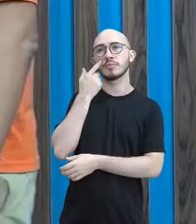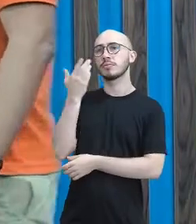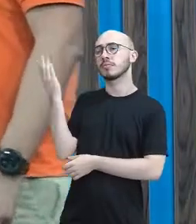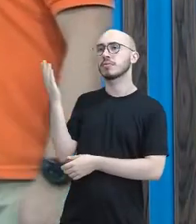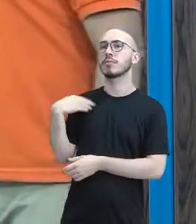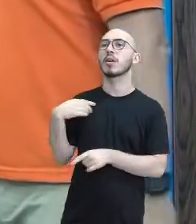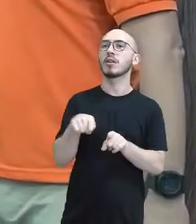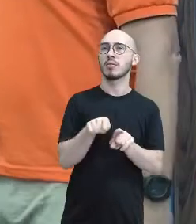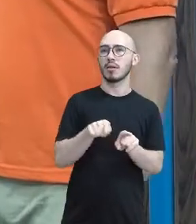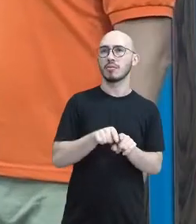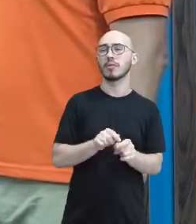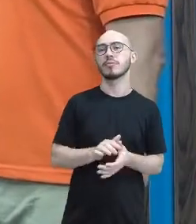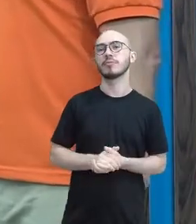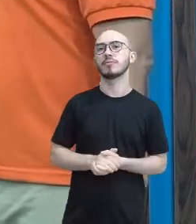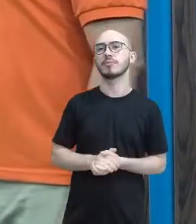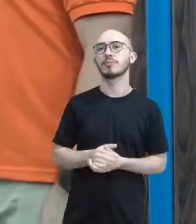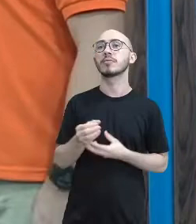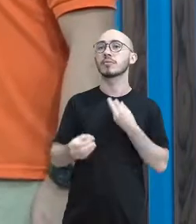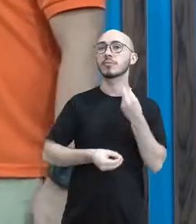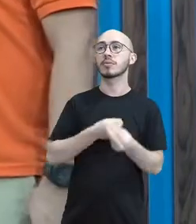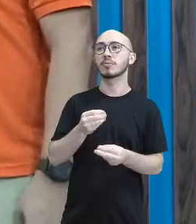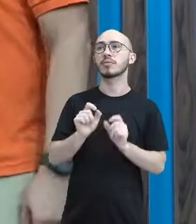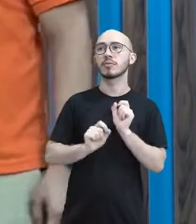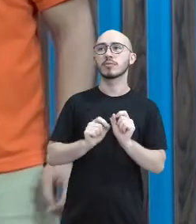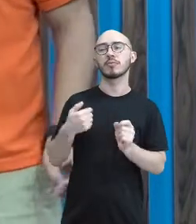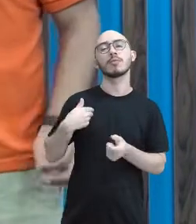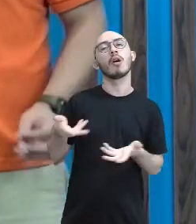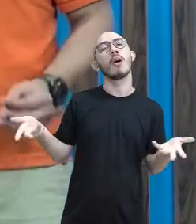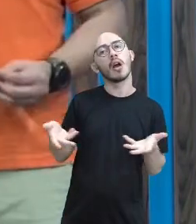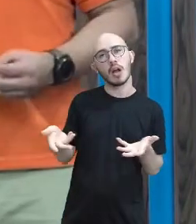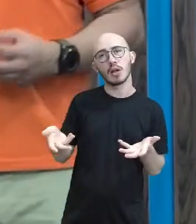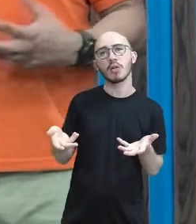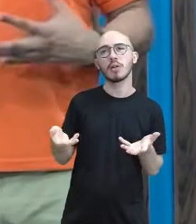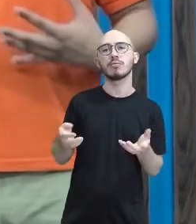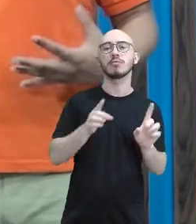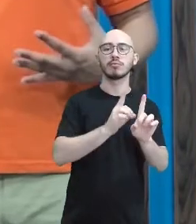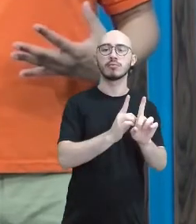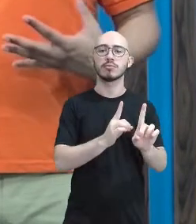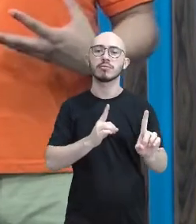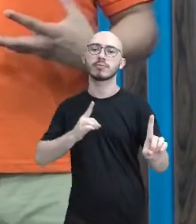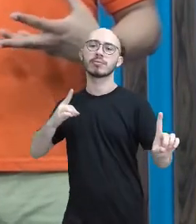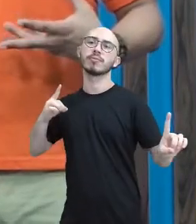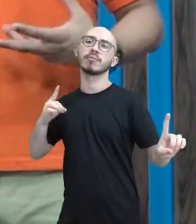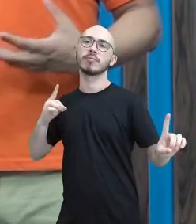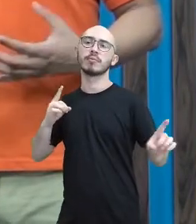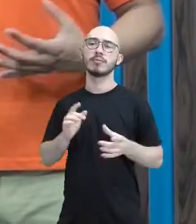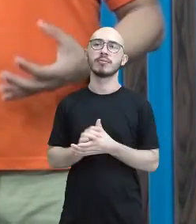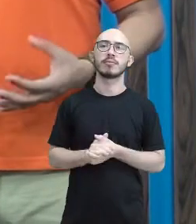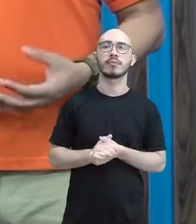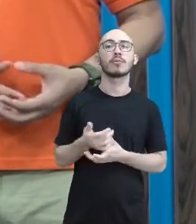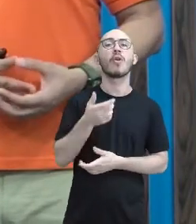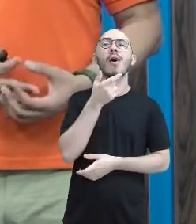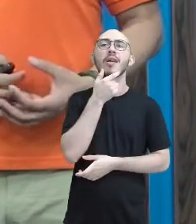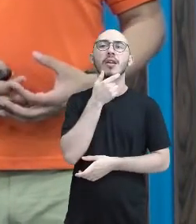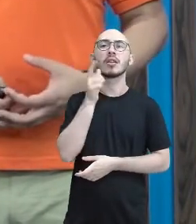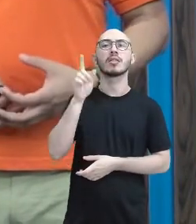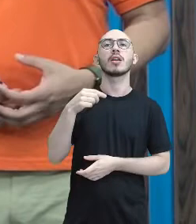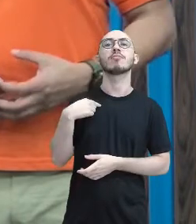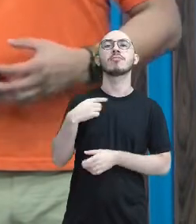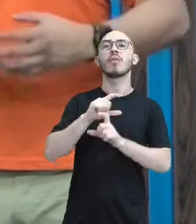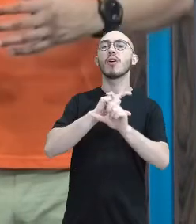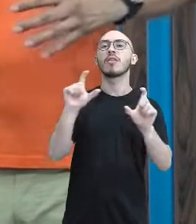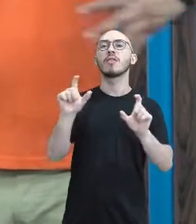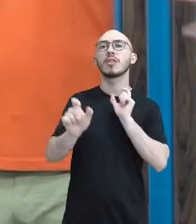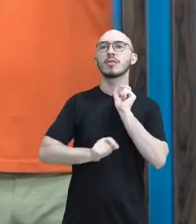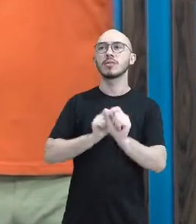fechados. Keep social distance. É o que é a nossa realidade hoje em dia, né? Mantenha a distância social. Que em inglês tem uma expressão para isso, que é chamada